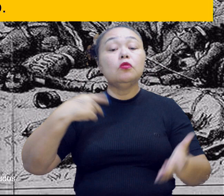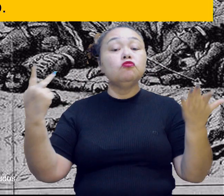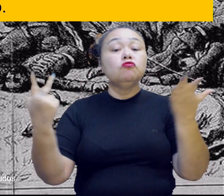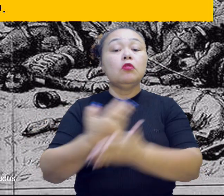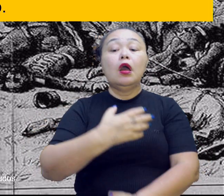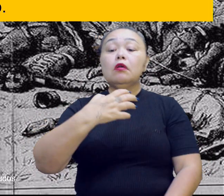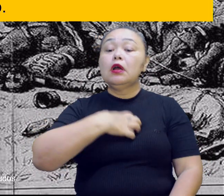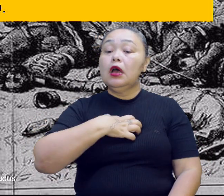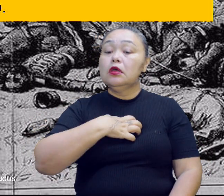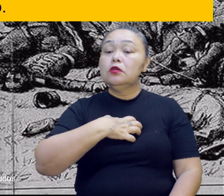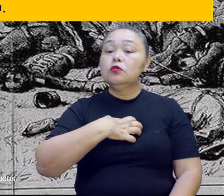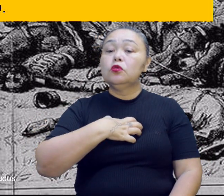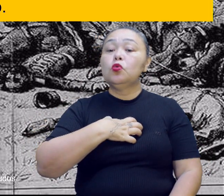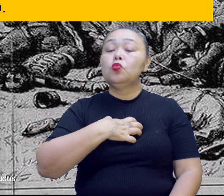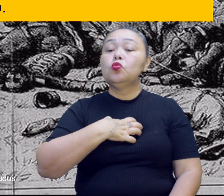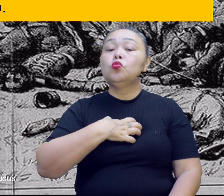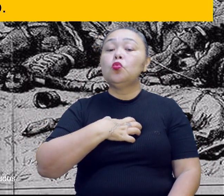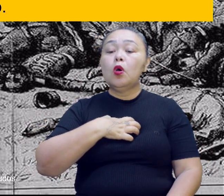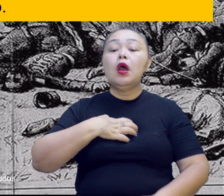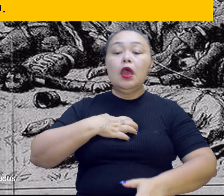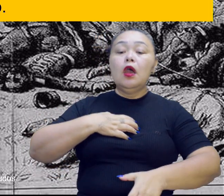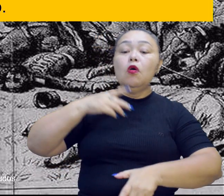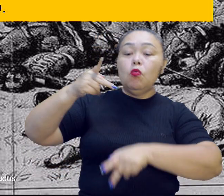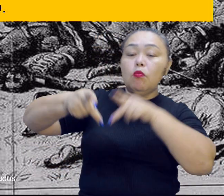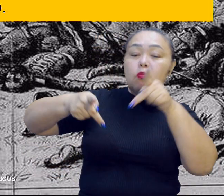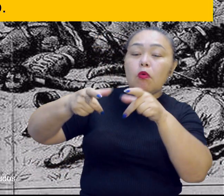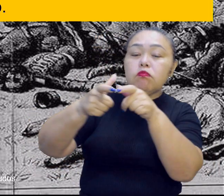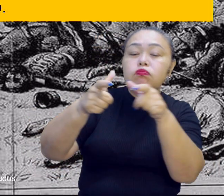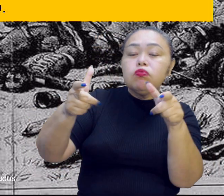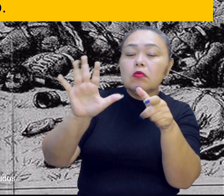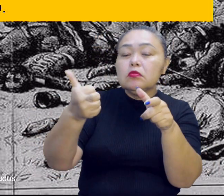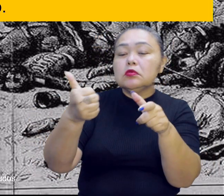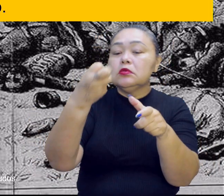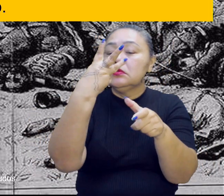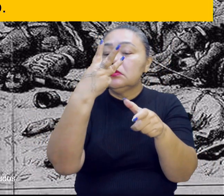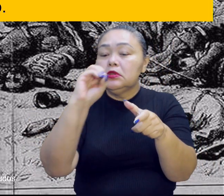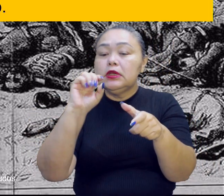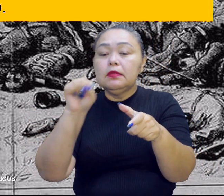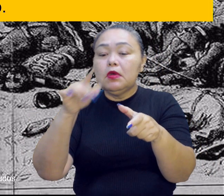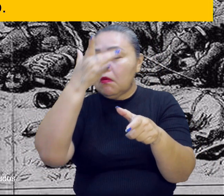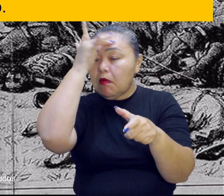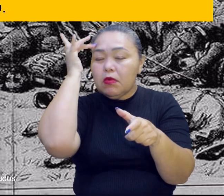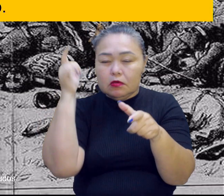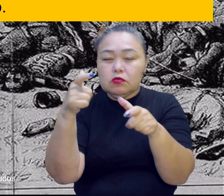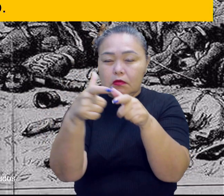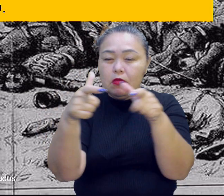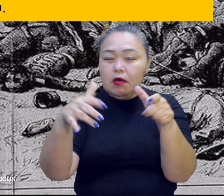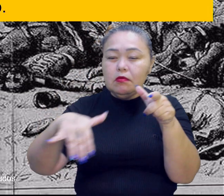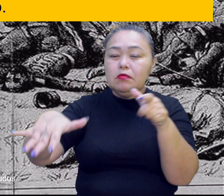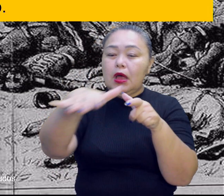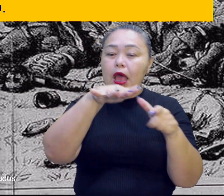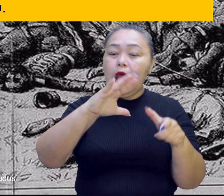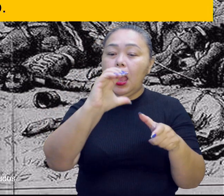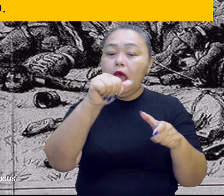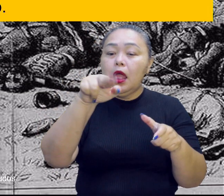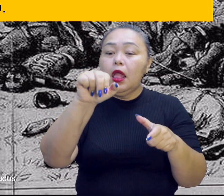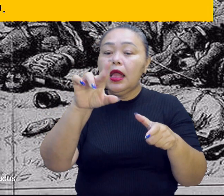onde Canudos era um povoado que tinha mais ou menos aí 30 mil pessoas, e